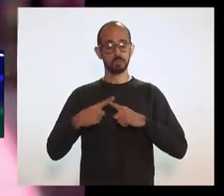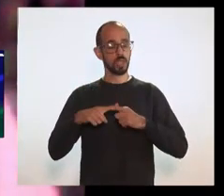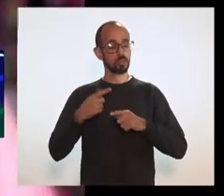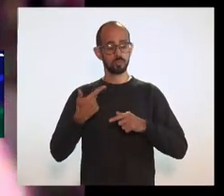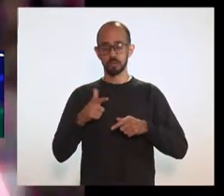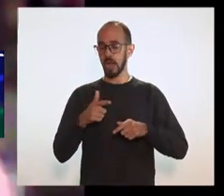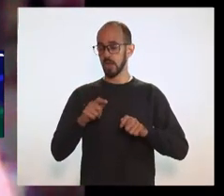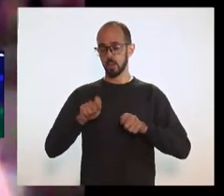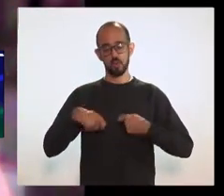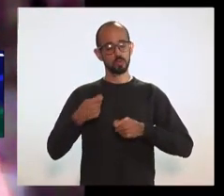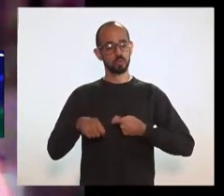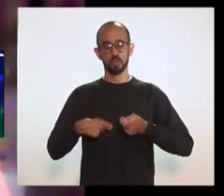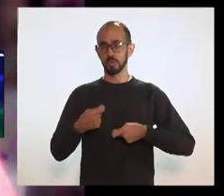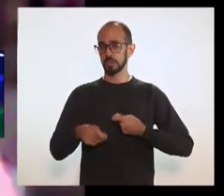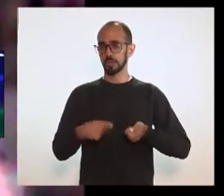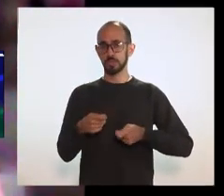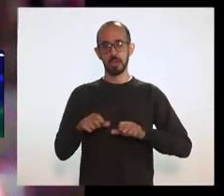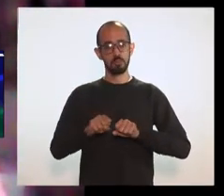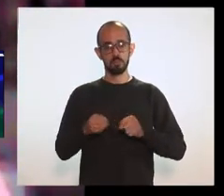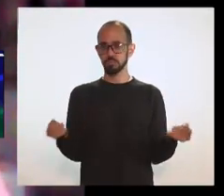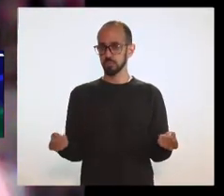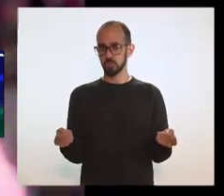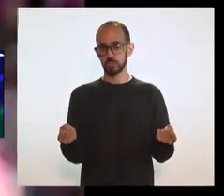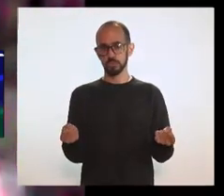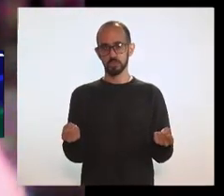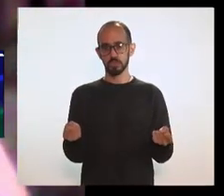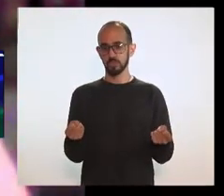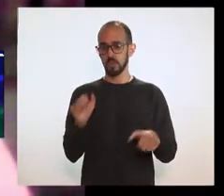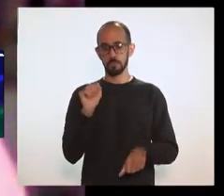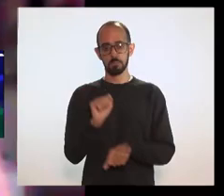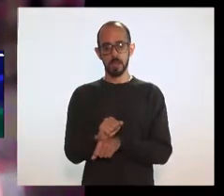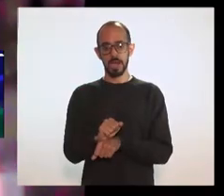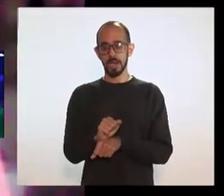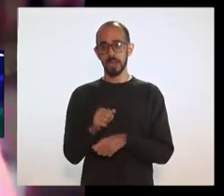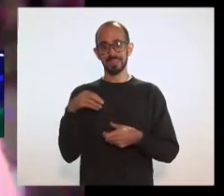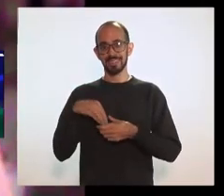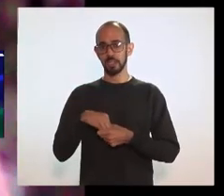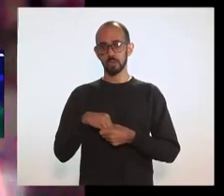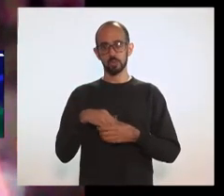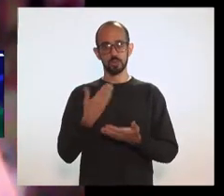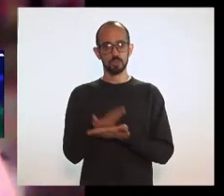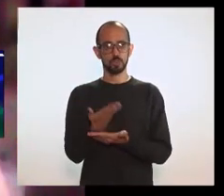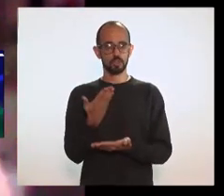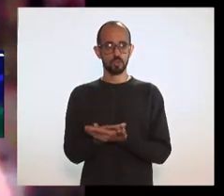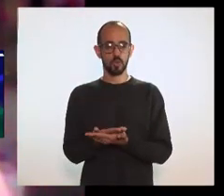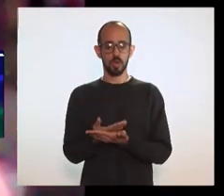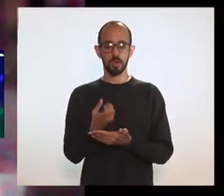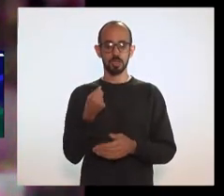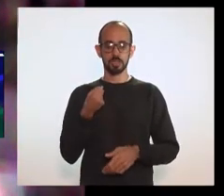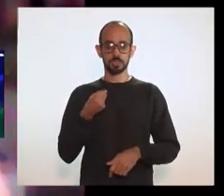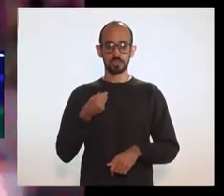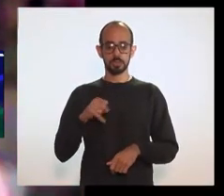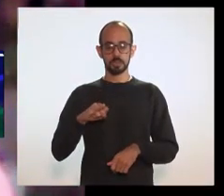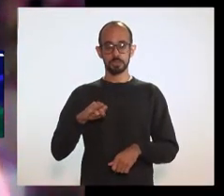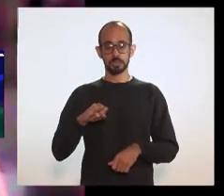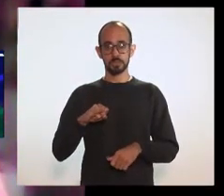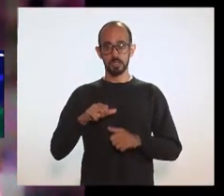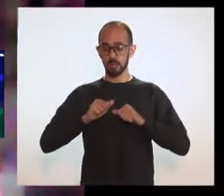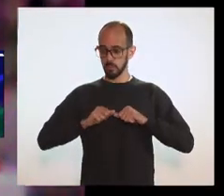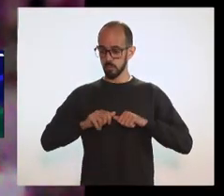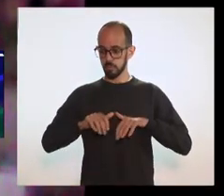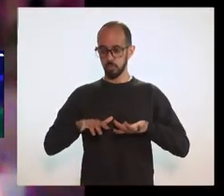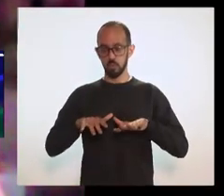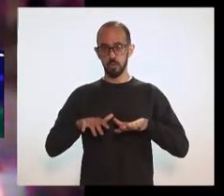e é impossível controlar surtos de Covid dentro das escolas quando os níveis de contágio estão